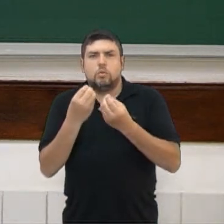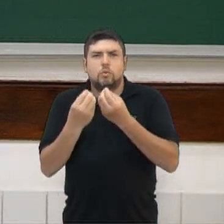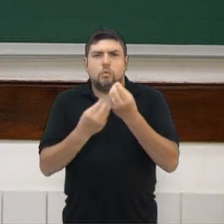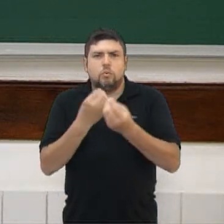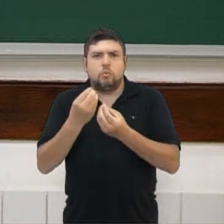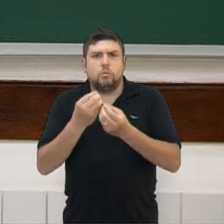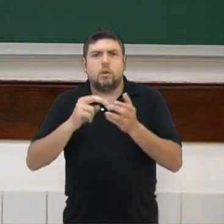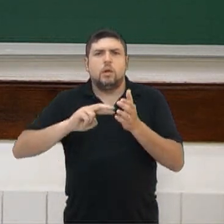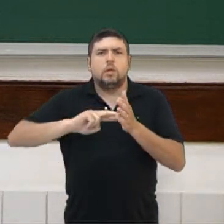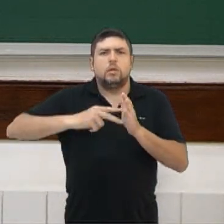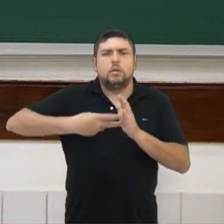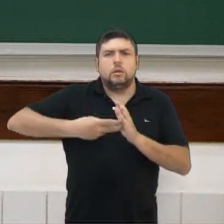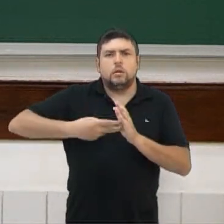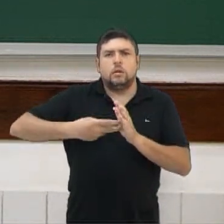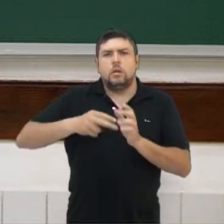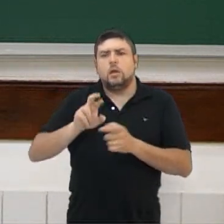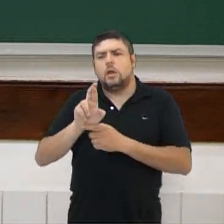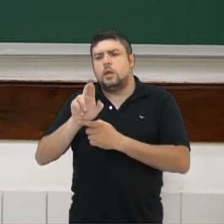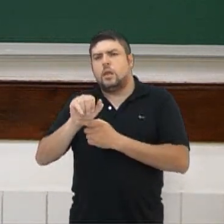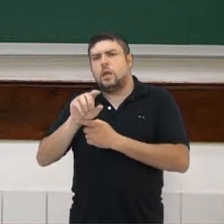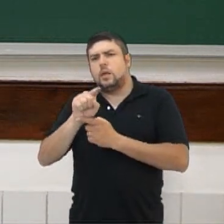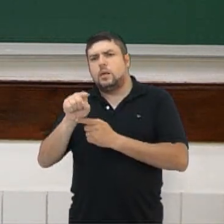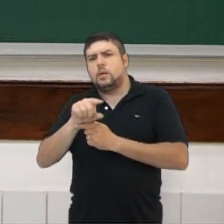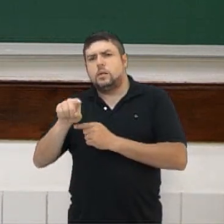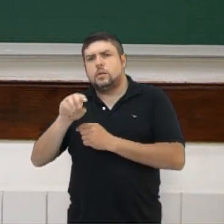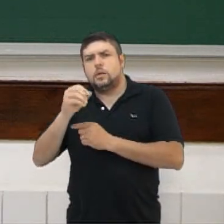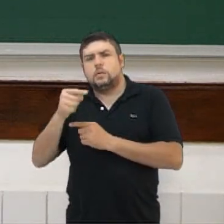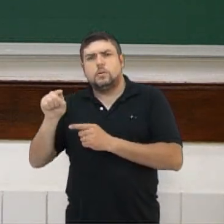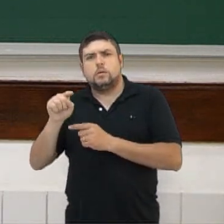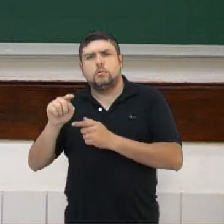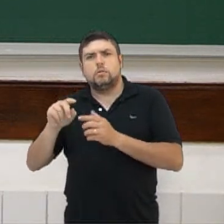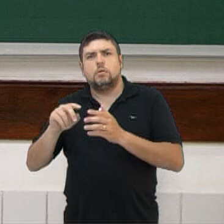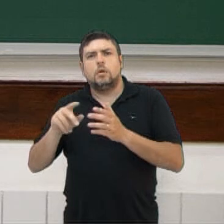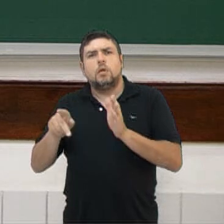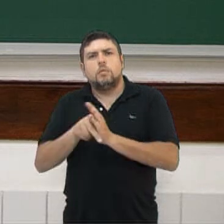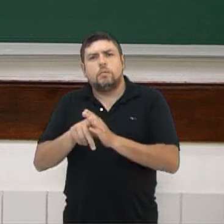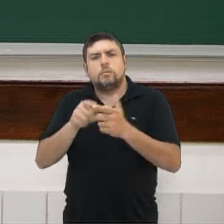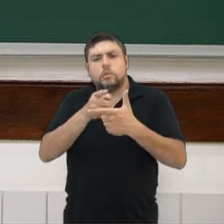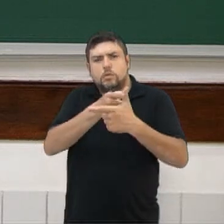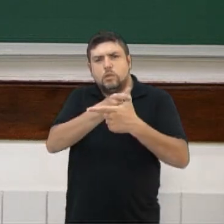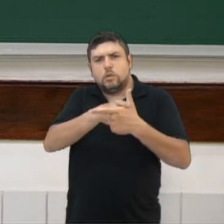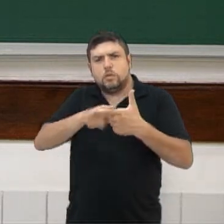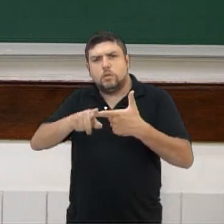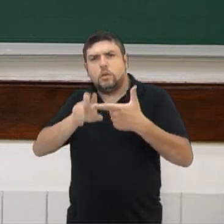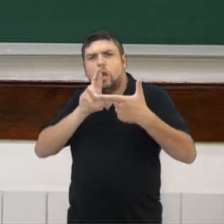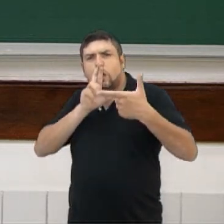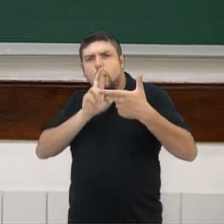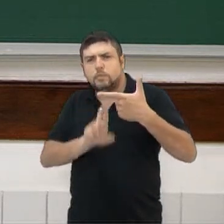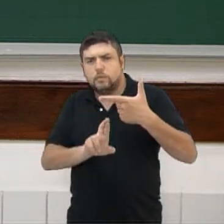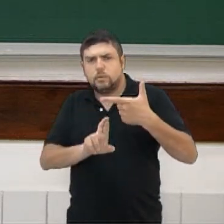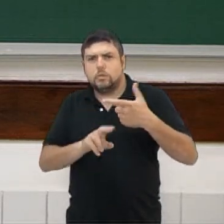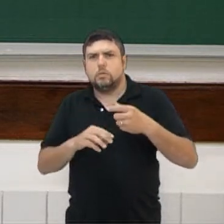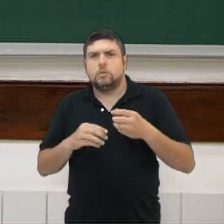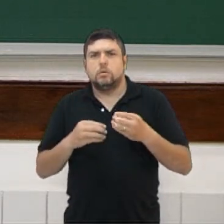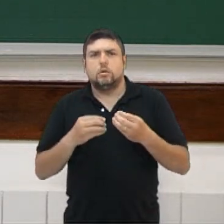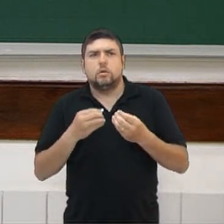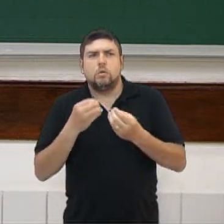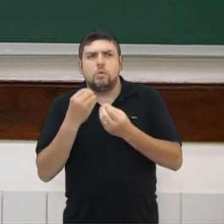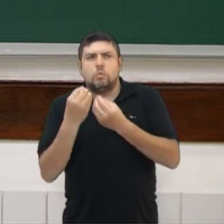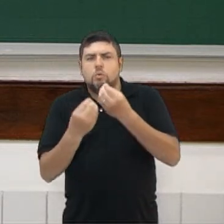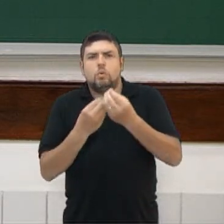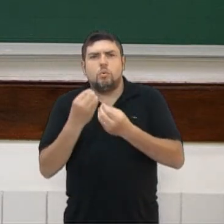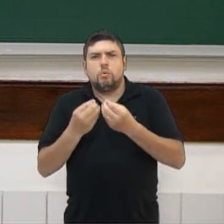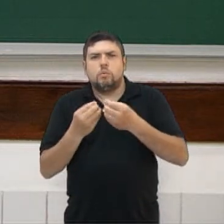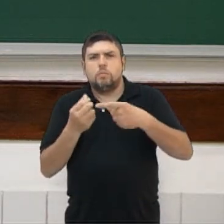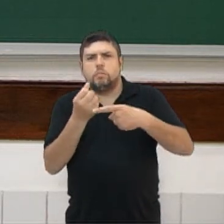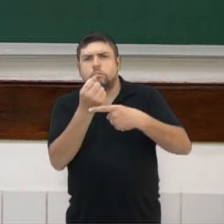uma razão, ou seja, resultado de uma divisão, certo? São escritos na forma de razão.